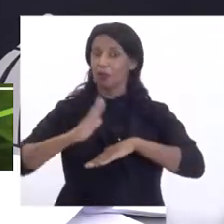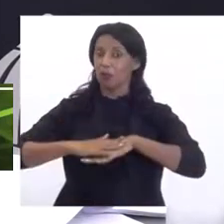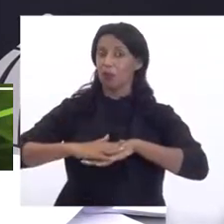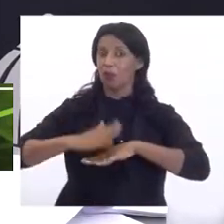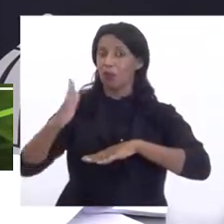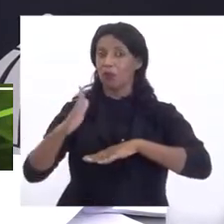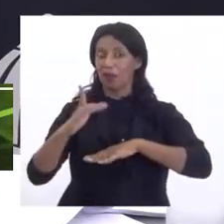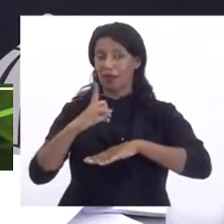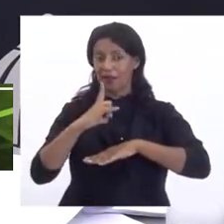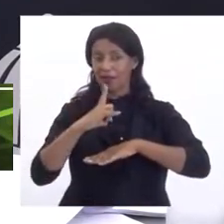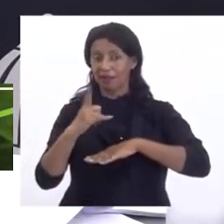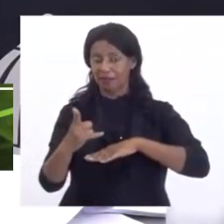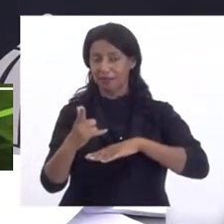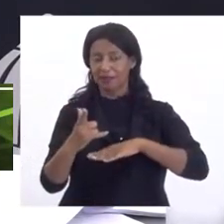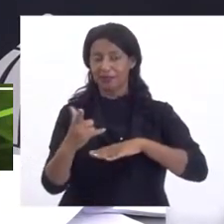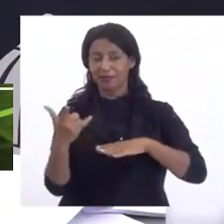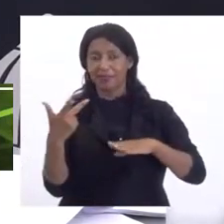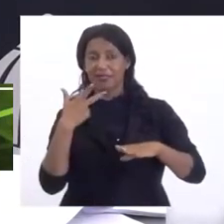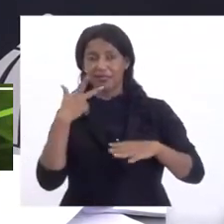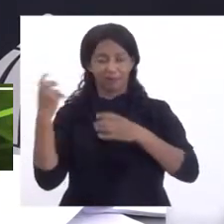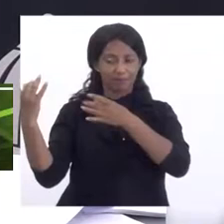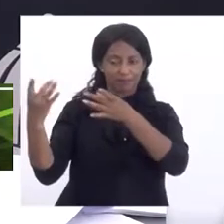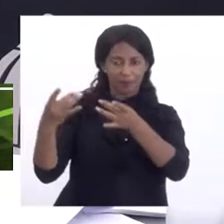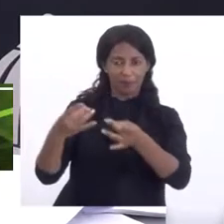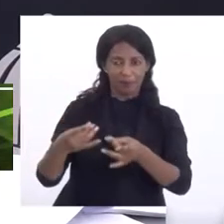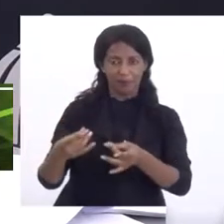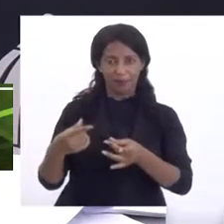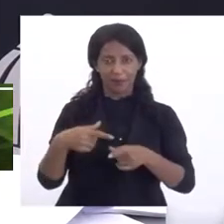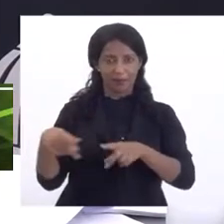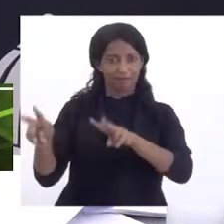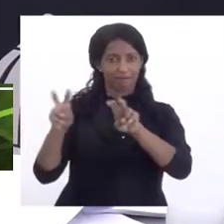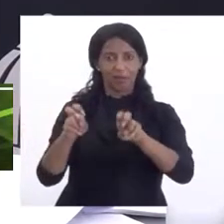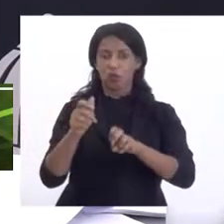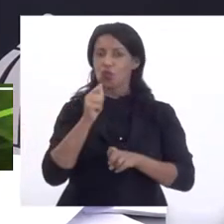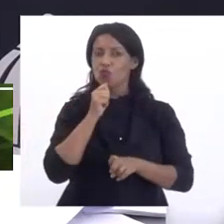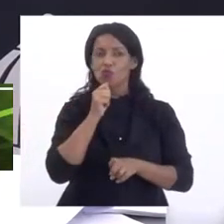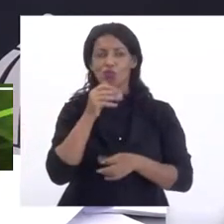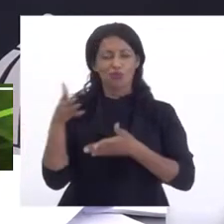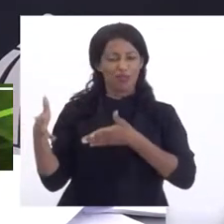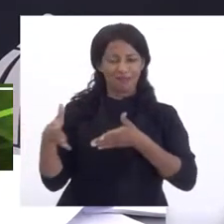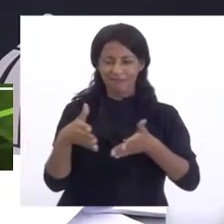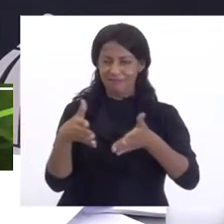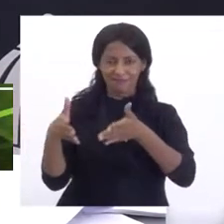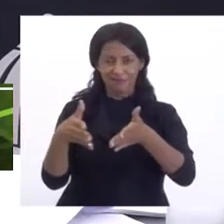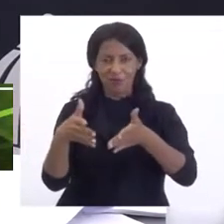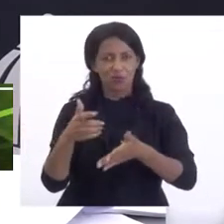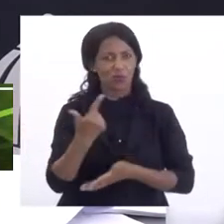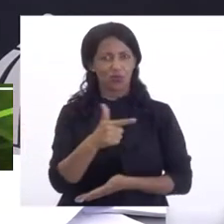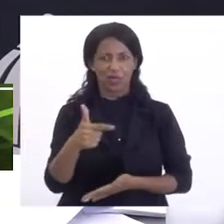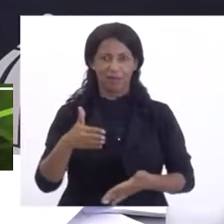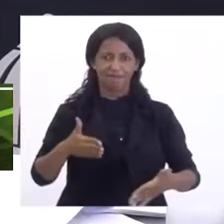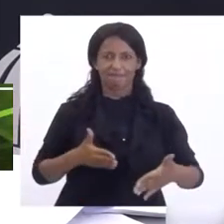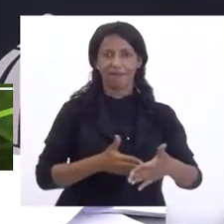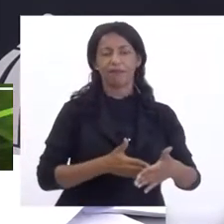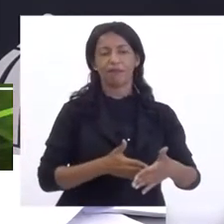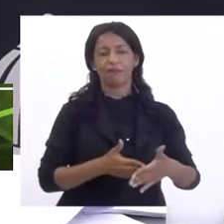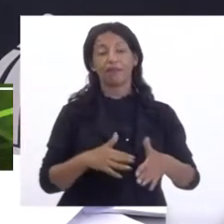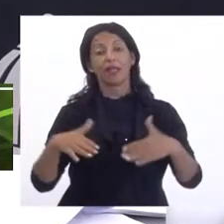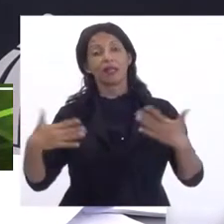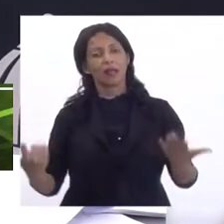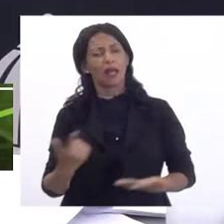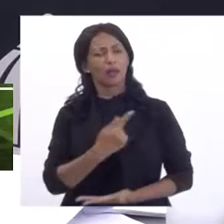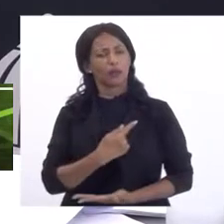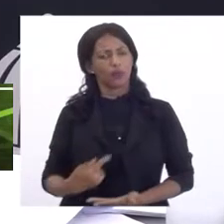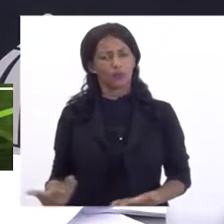se tergivergize sobre essa questão, não há saída. É claro que o governador